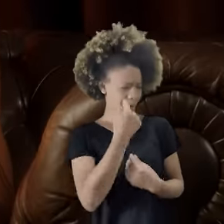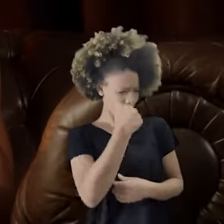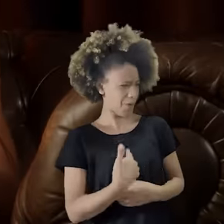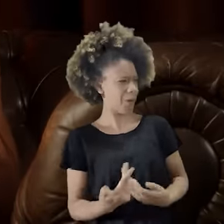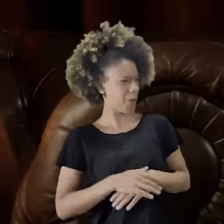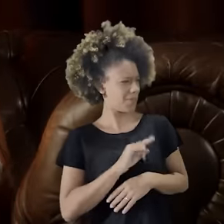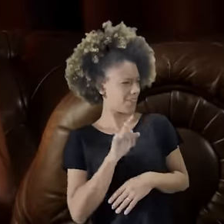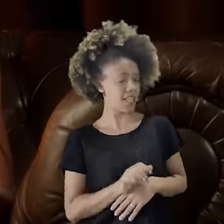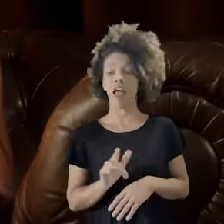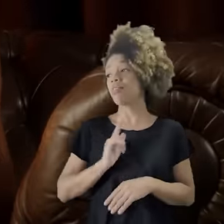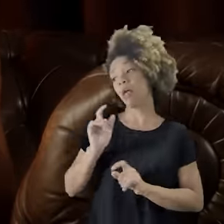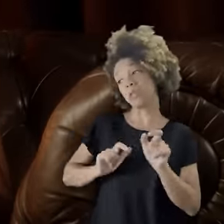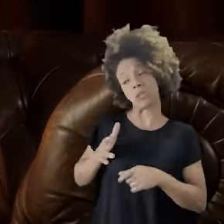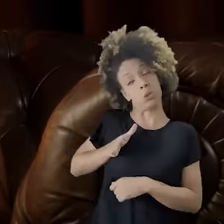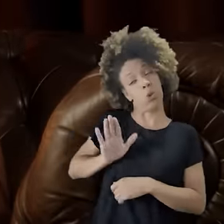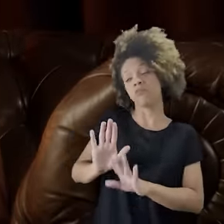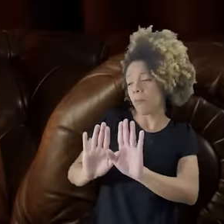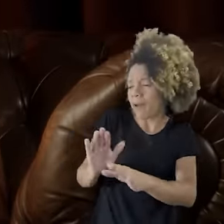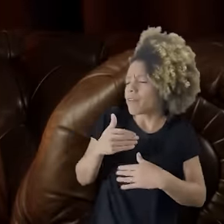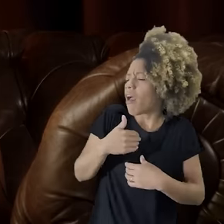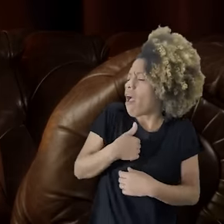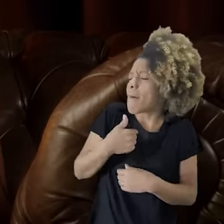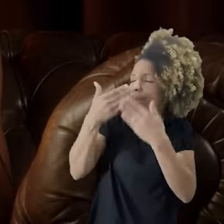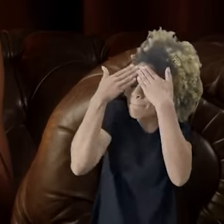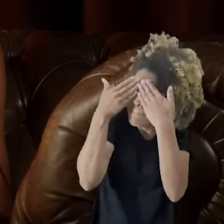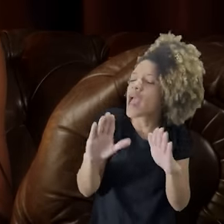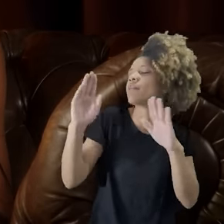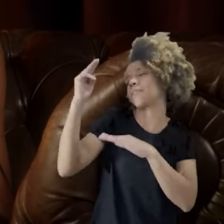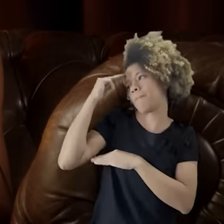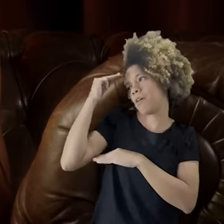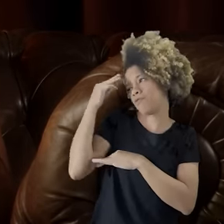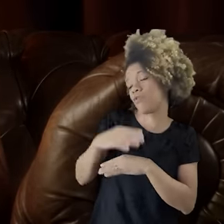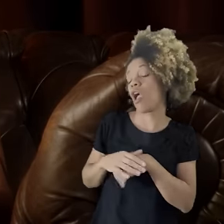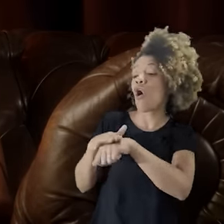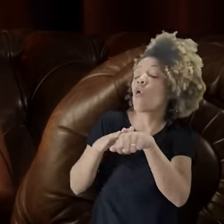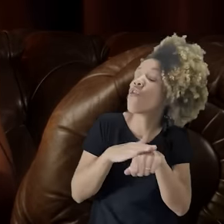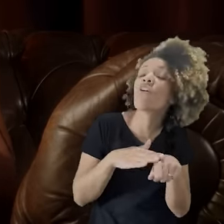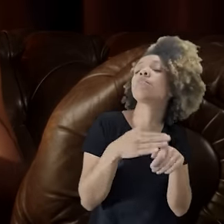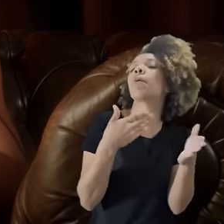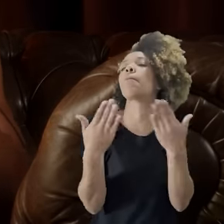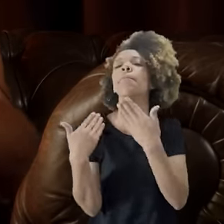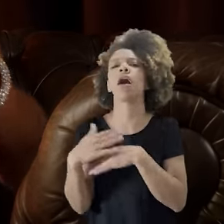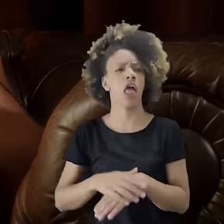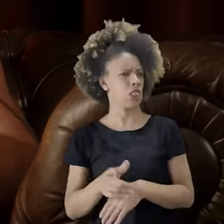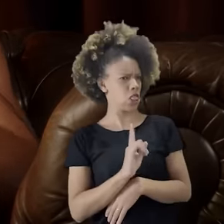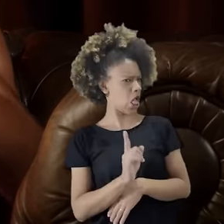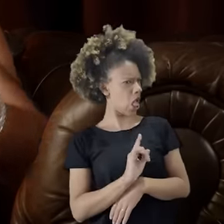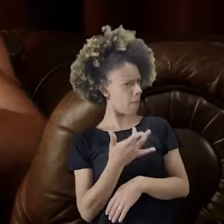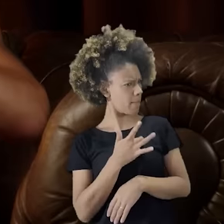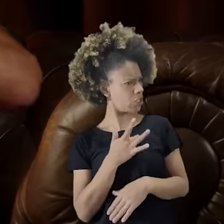Tem gente que não gosta mas eu eu sou uma pessoa a minha mente é muito aberta eu converso com todo mundo tem gente que fala não